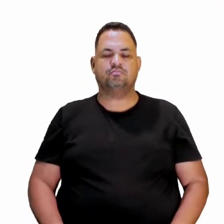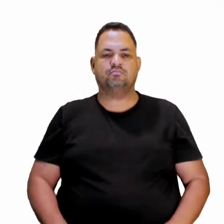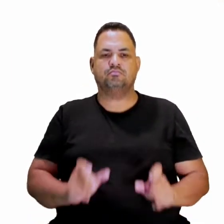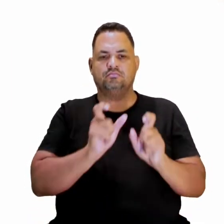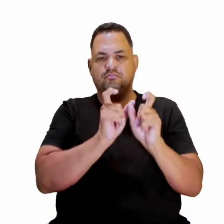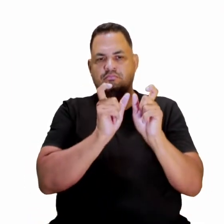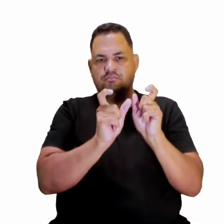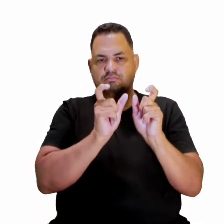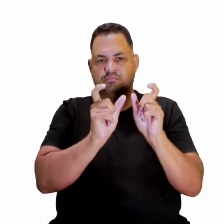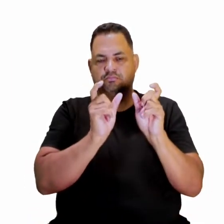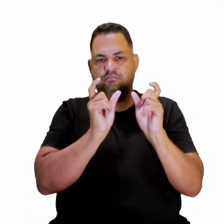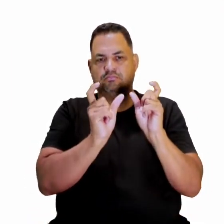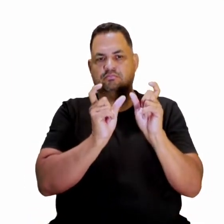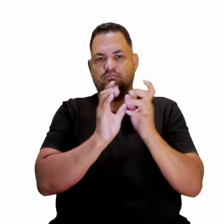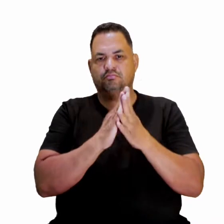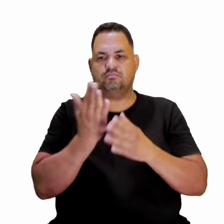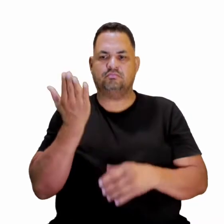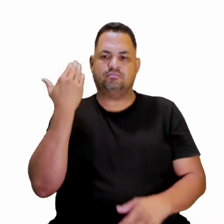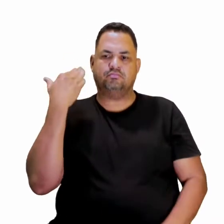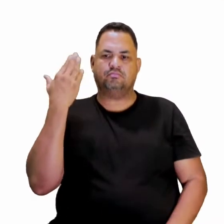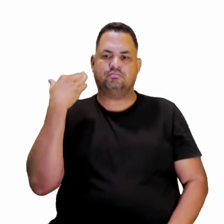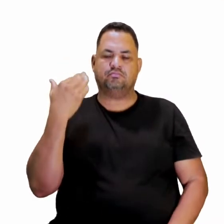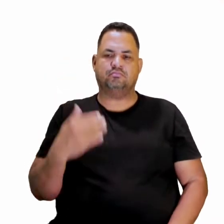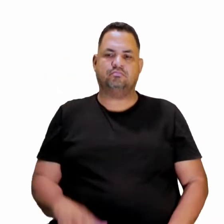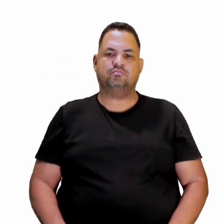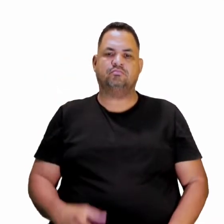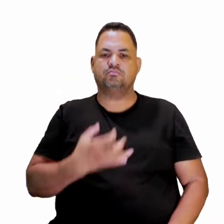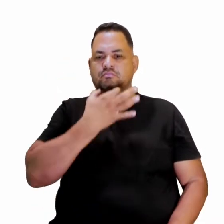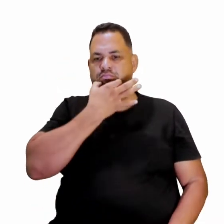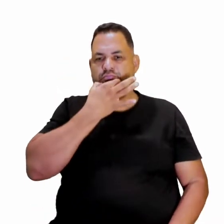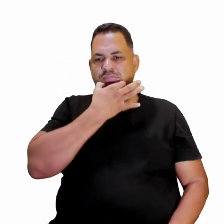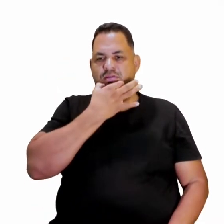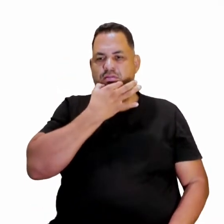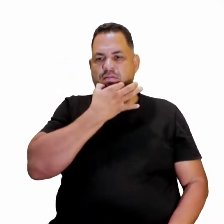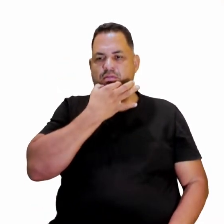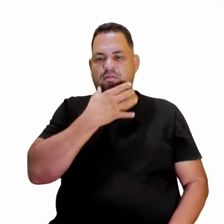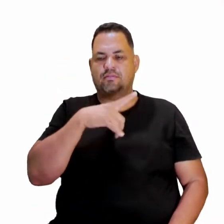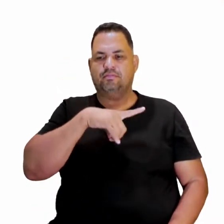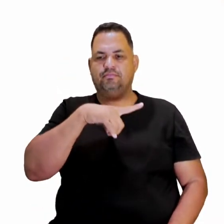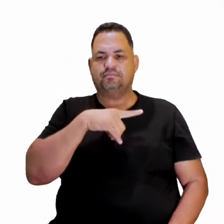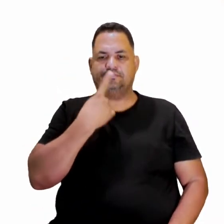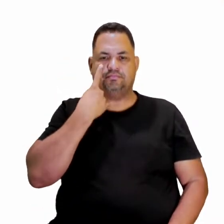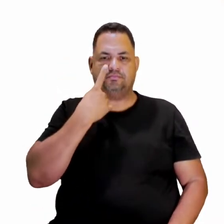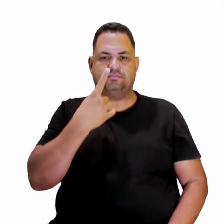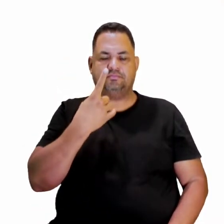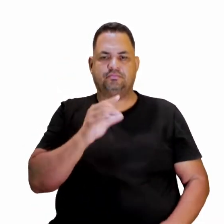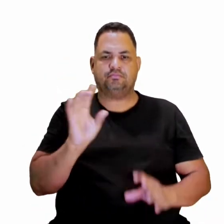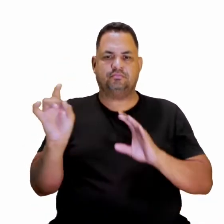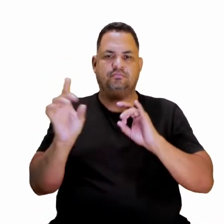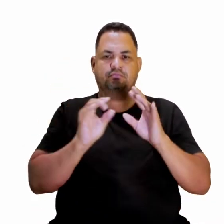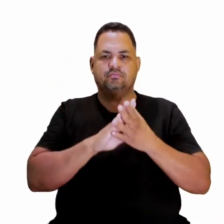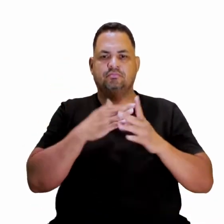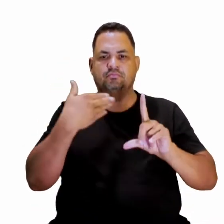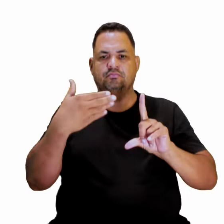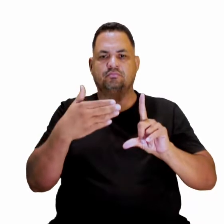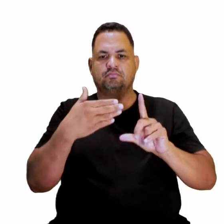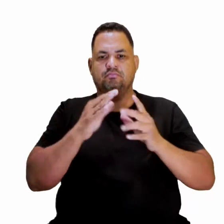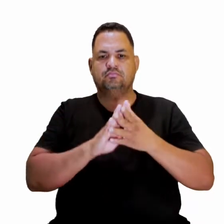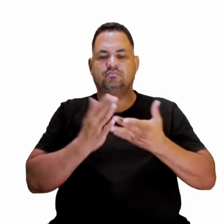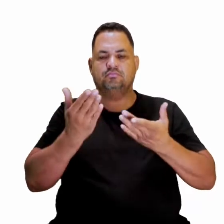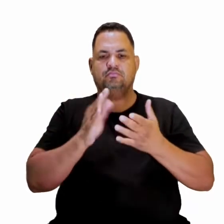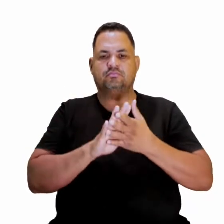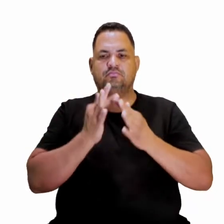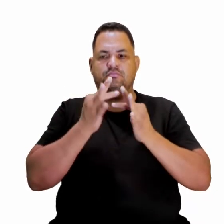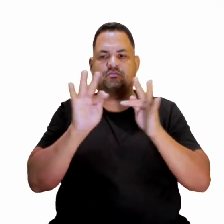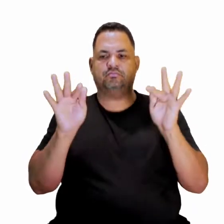sufixo é um sufixo do passado no inglês. Daí vocês vão notando a cada slide, a cada frase,